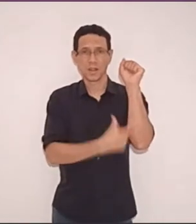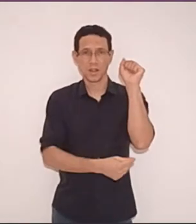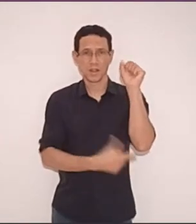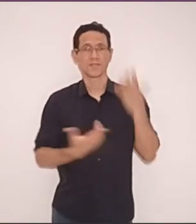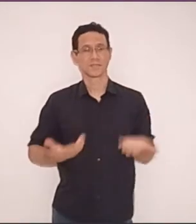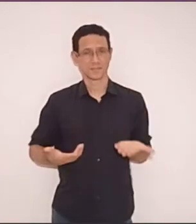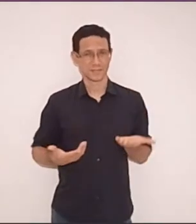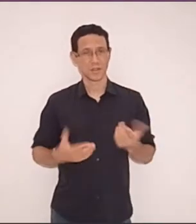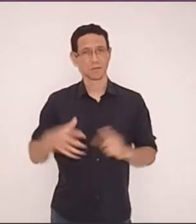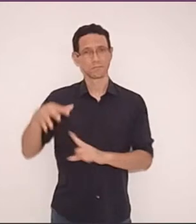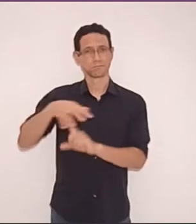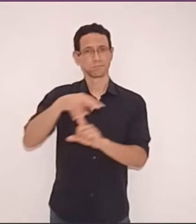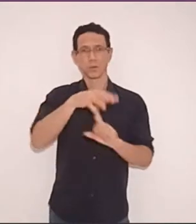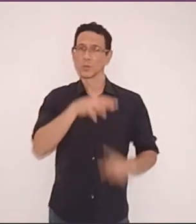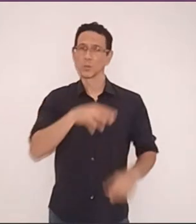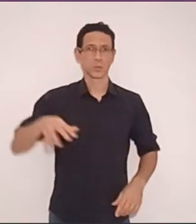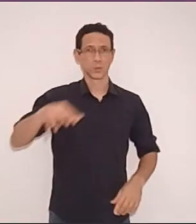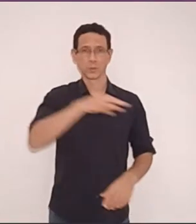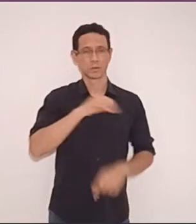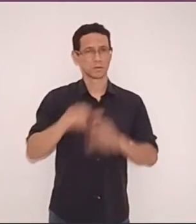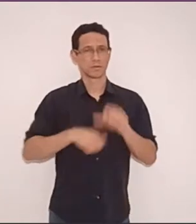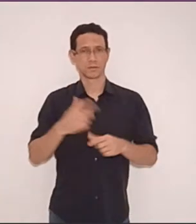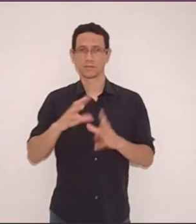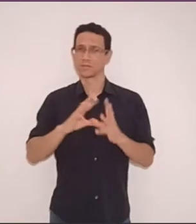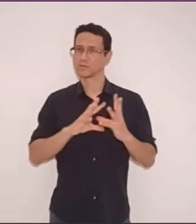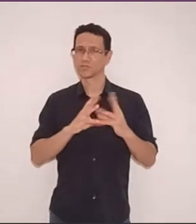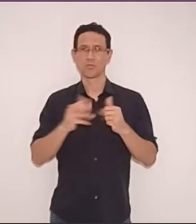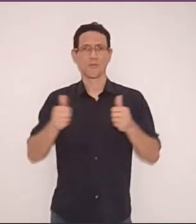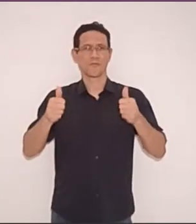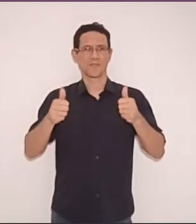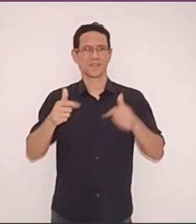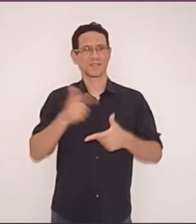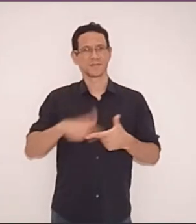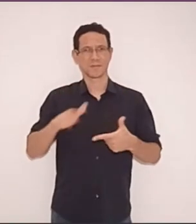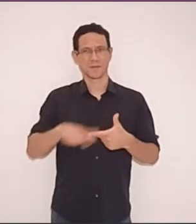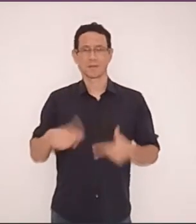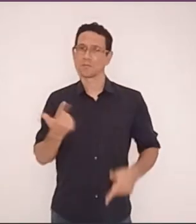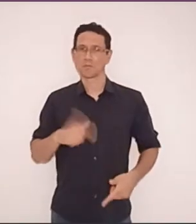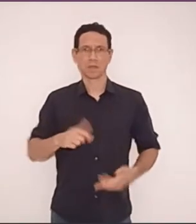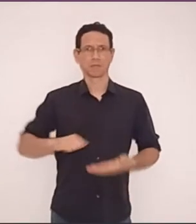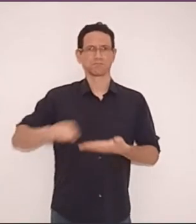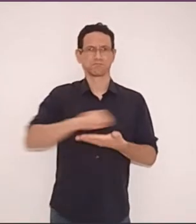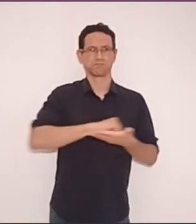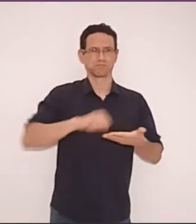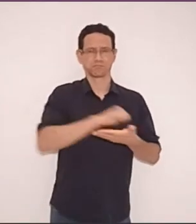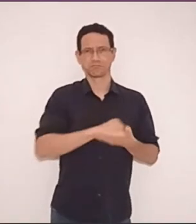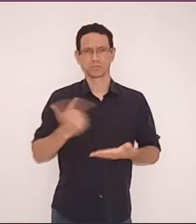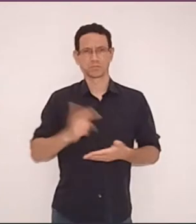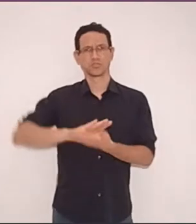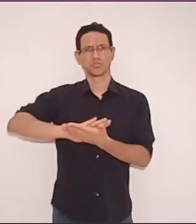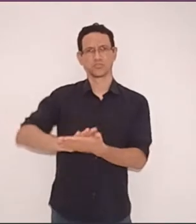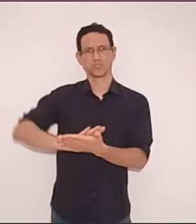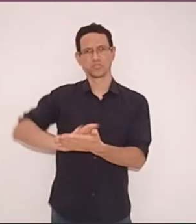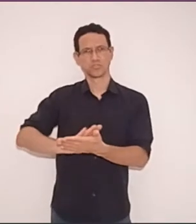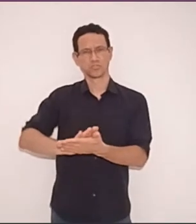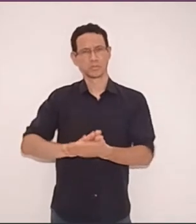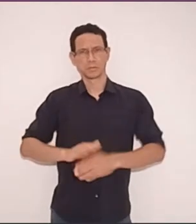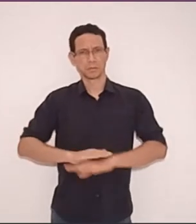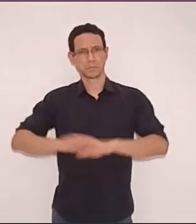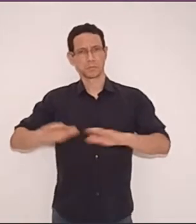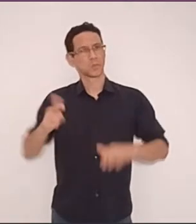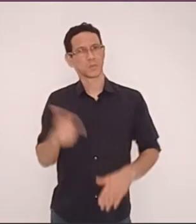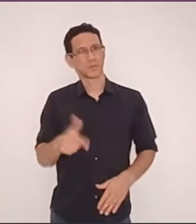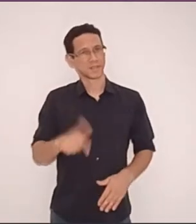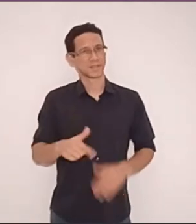ao bicicleta grande solução para os problemas que não vai te entregar doméstica é molhada quando